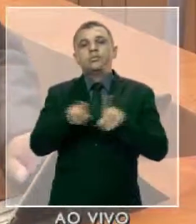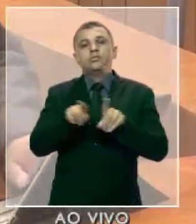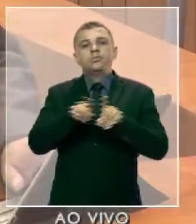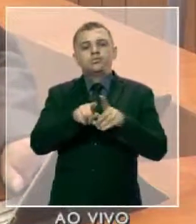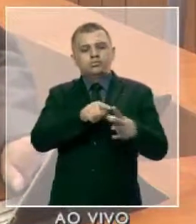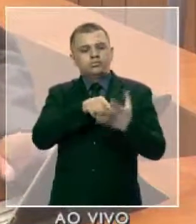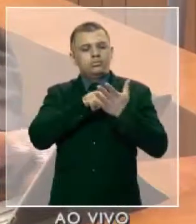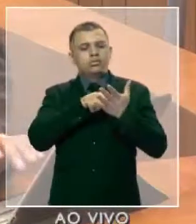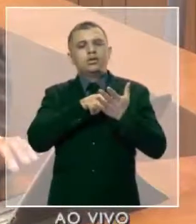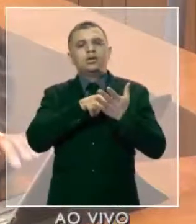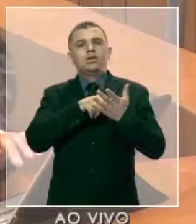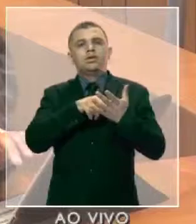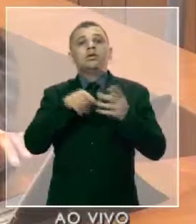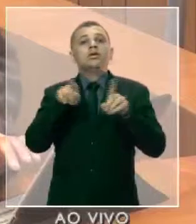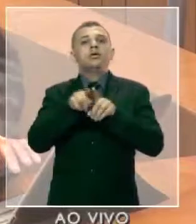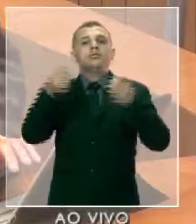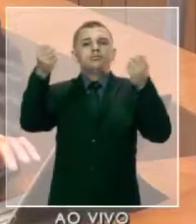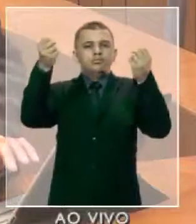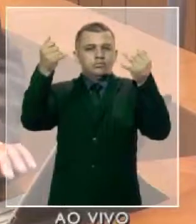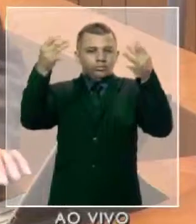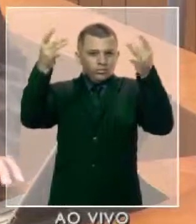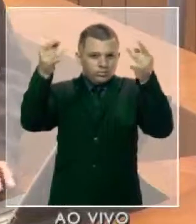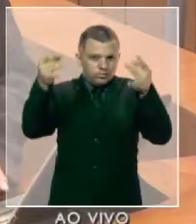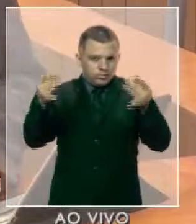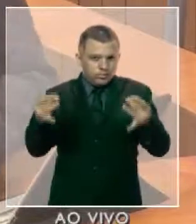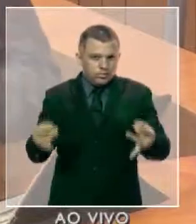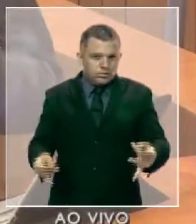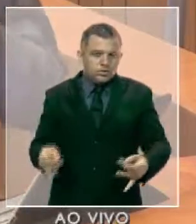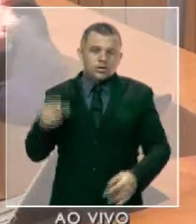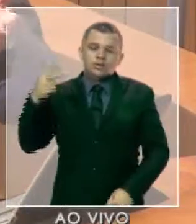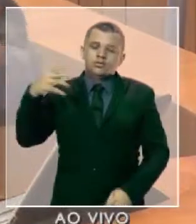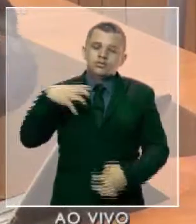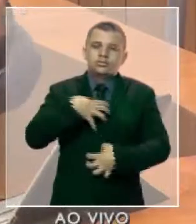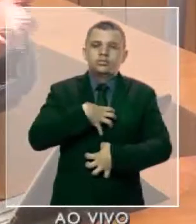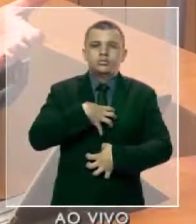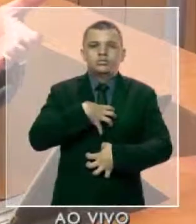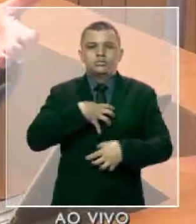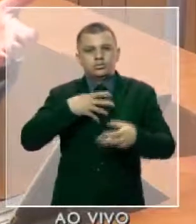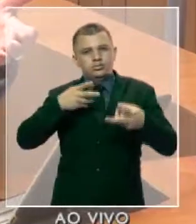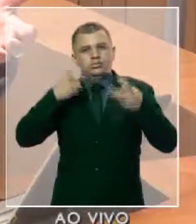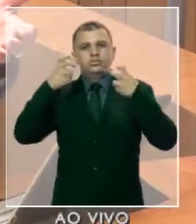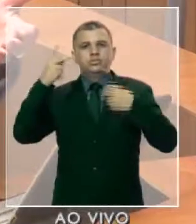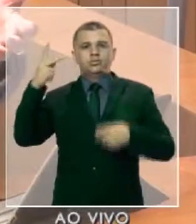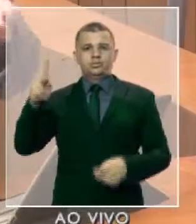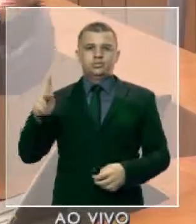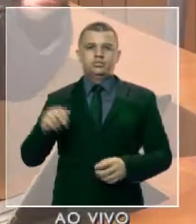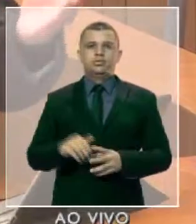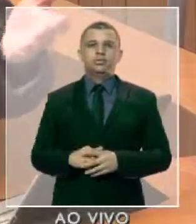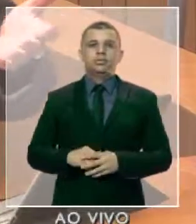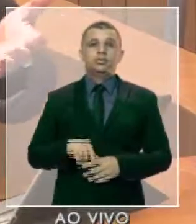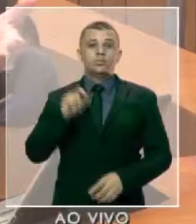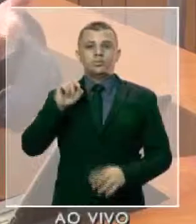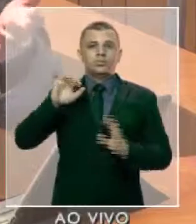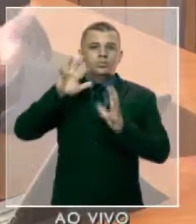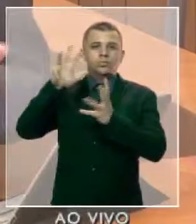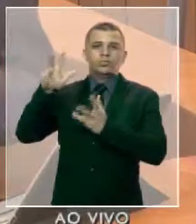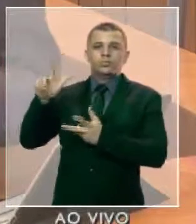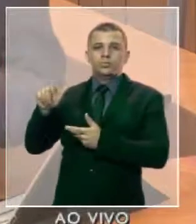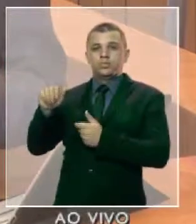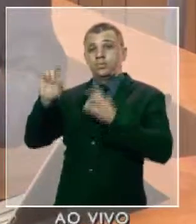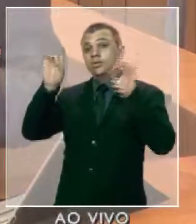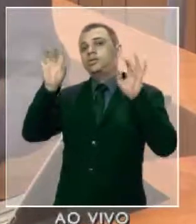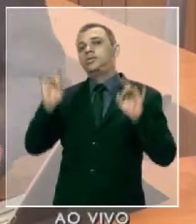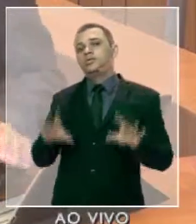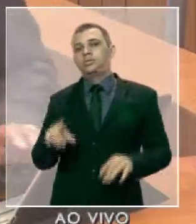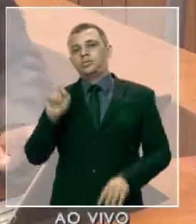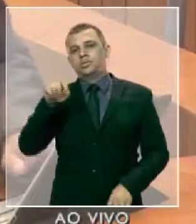acima de tudo, a sua sensibilização para o seu olhar do mundo, em especial